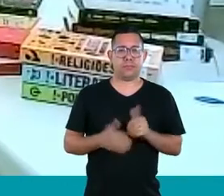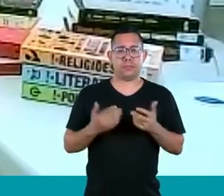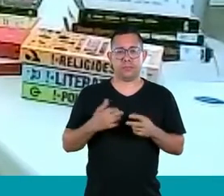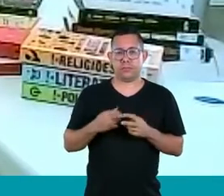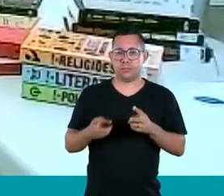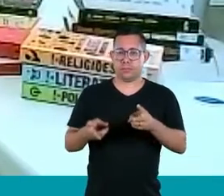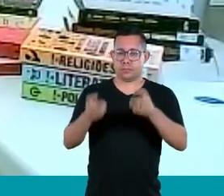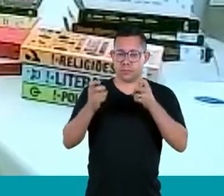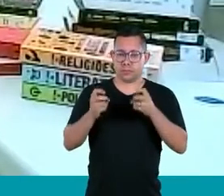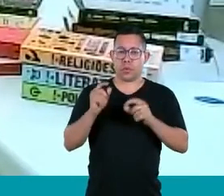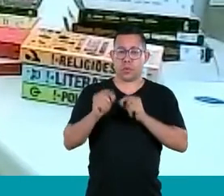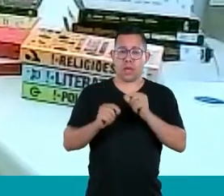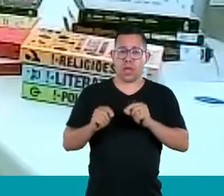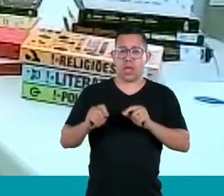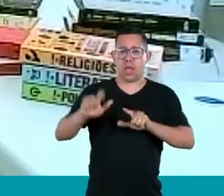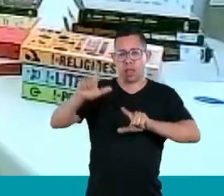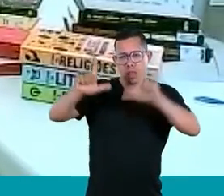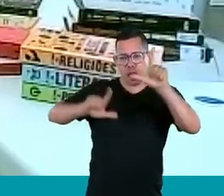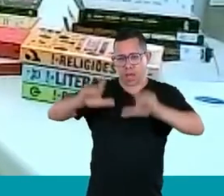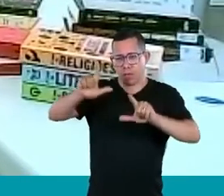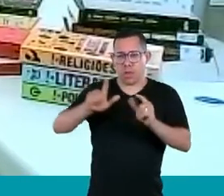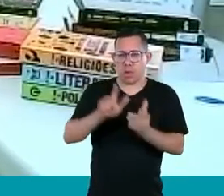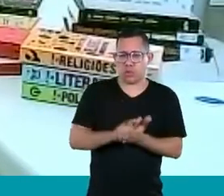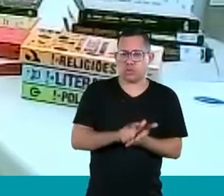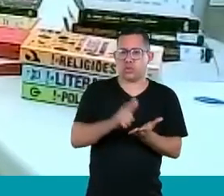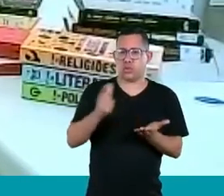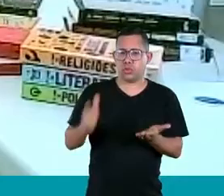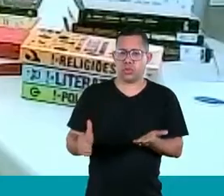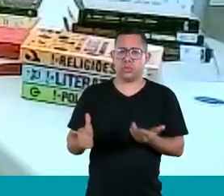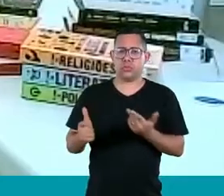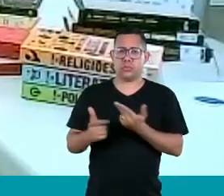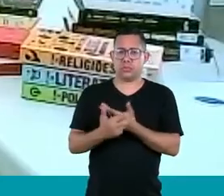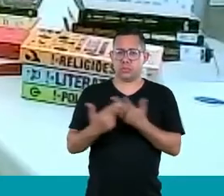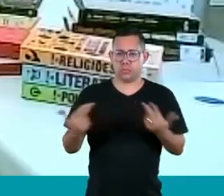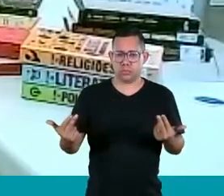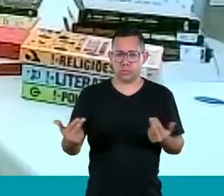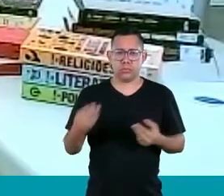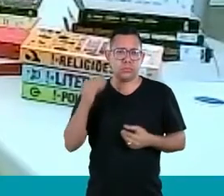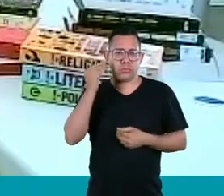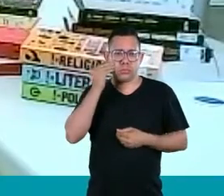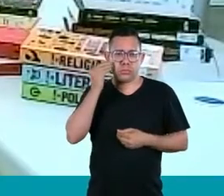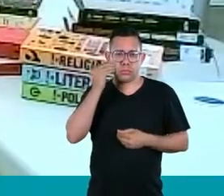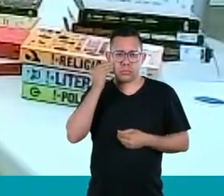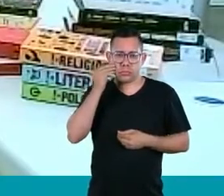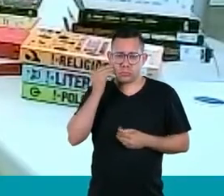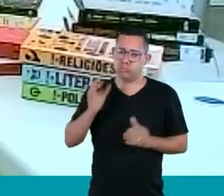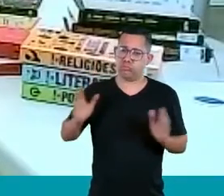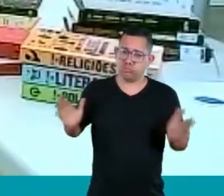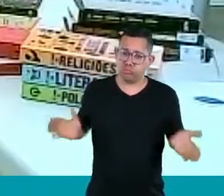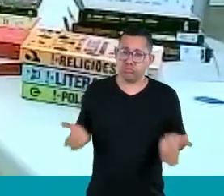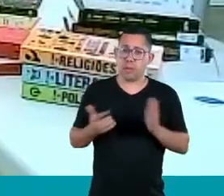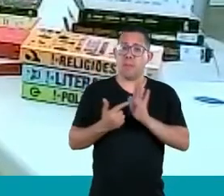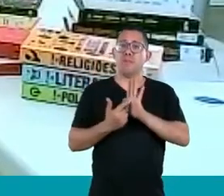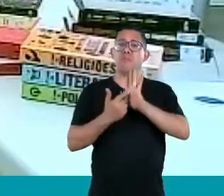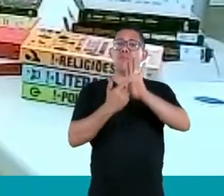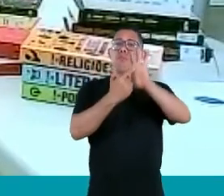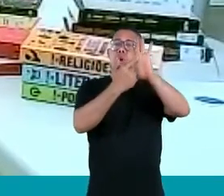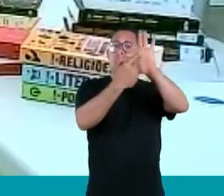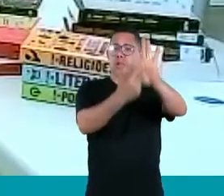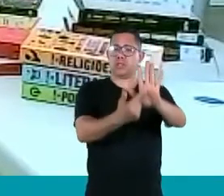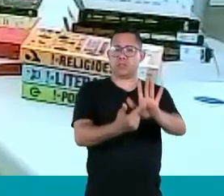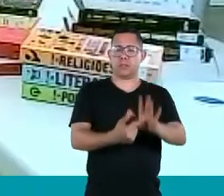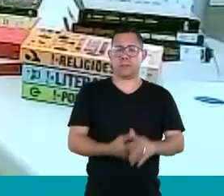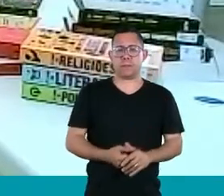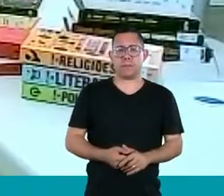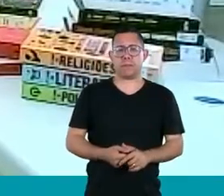modo geral, leva as questões do Enem para uma certa espetacularização. Ora trazendo os que zeram na